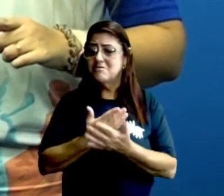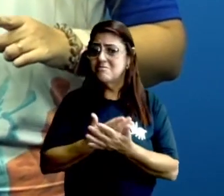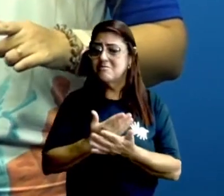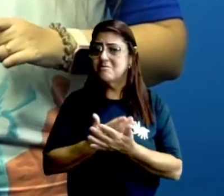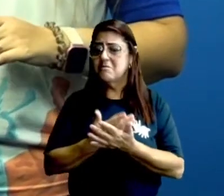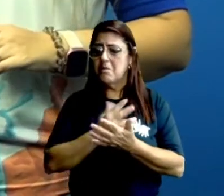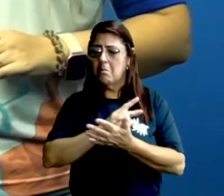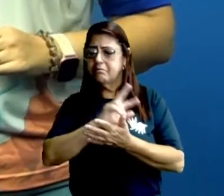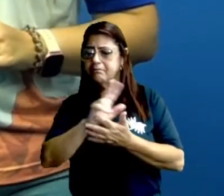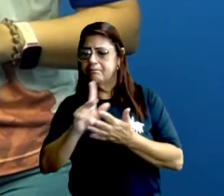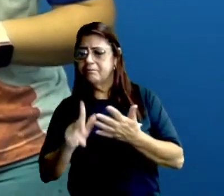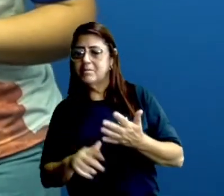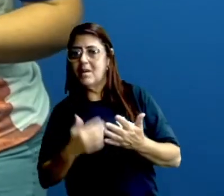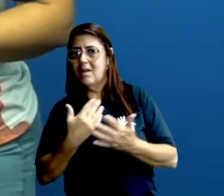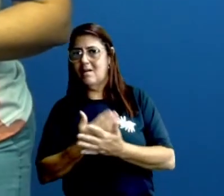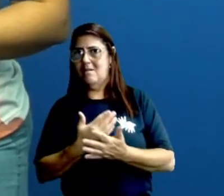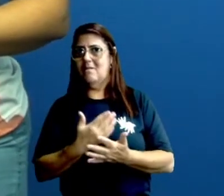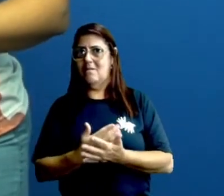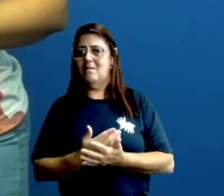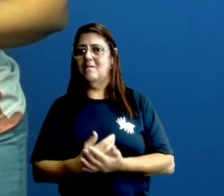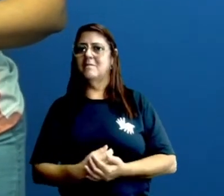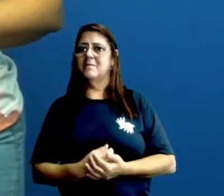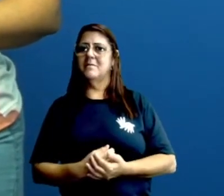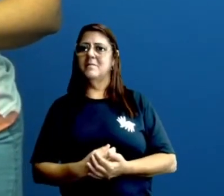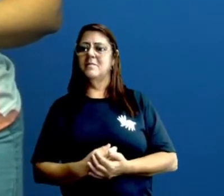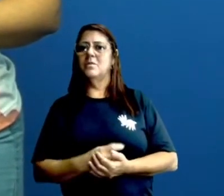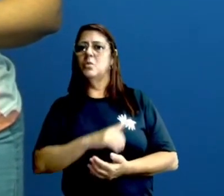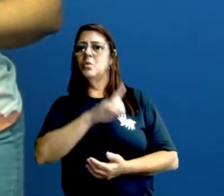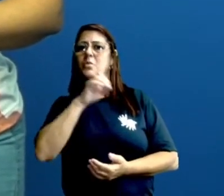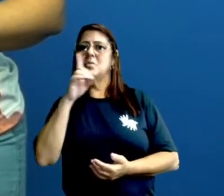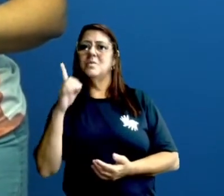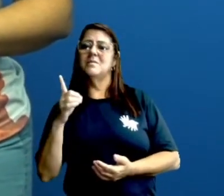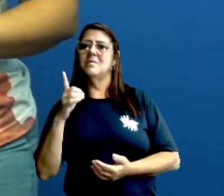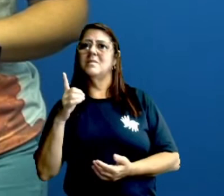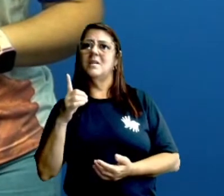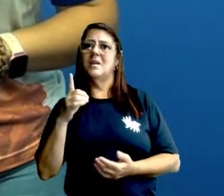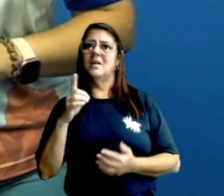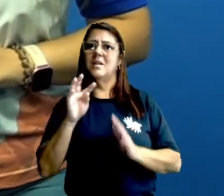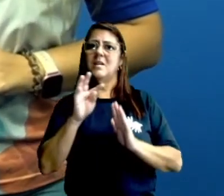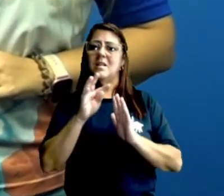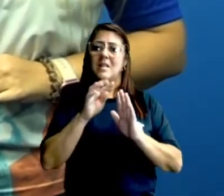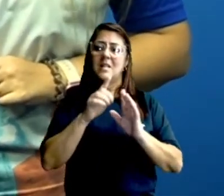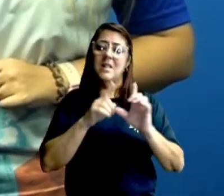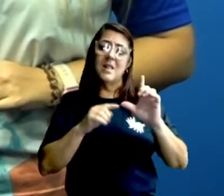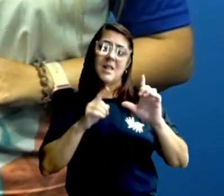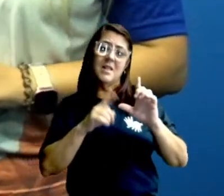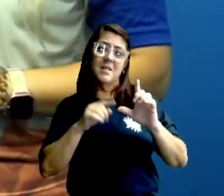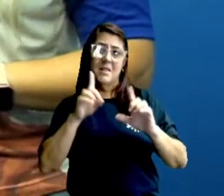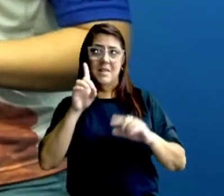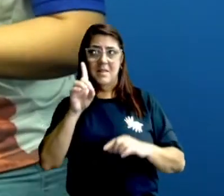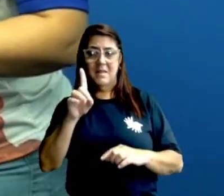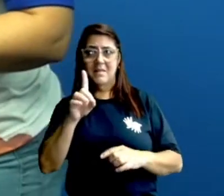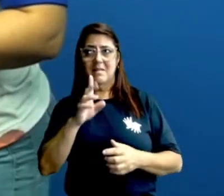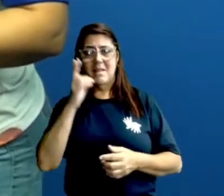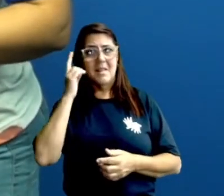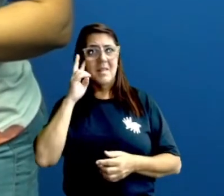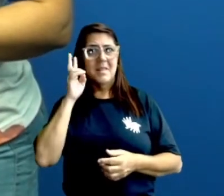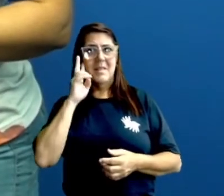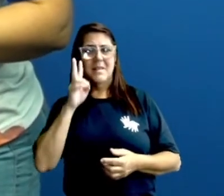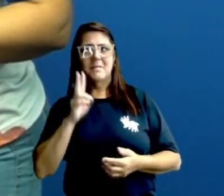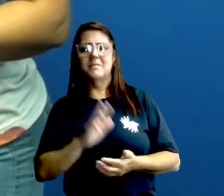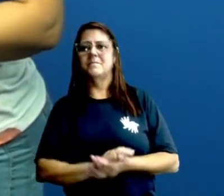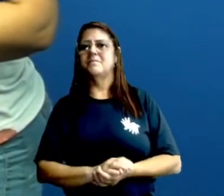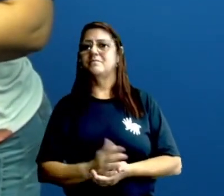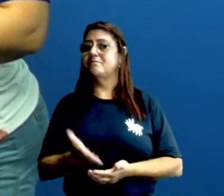diversas aulas esse trava-língua do doce. Inclusive, no dia que a gente trabalhou a letrinha D, lembra? Pronto. Vamos